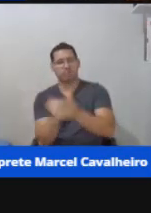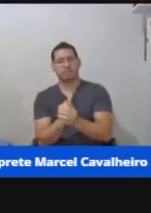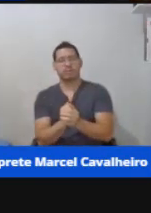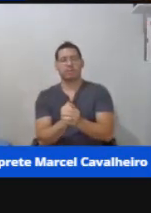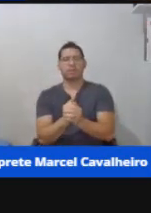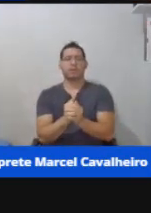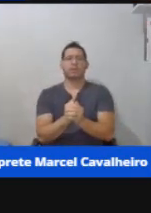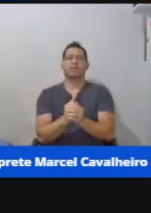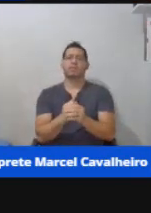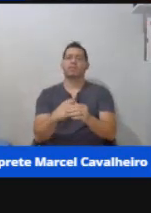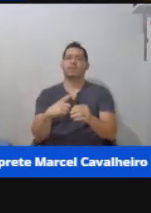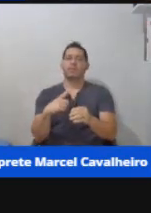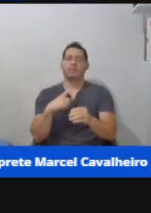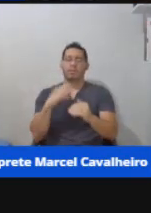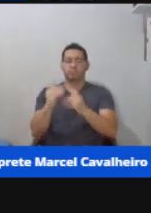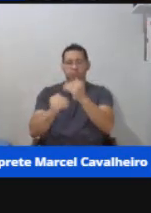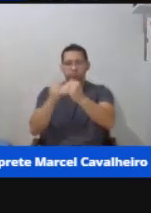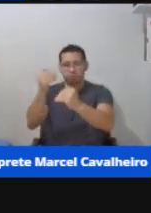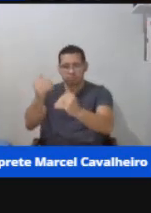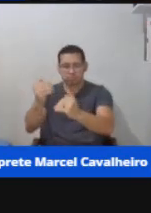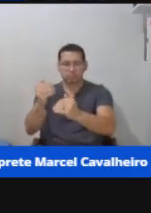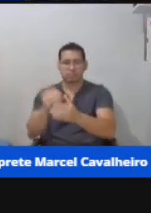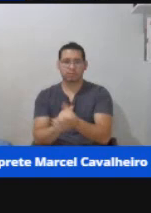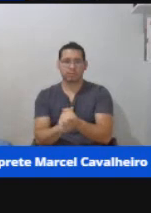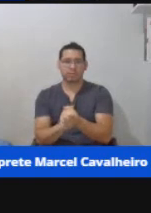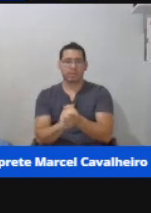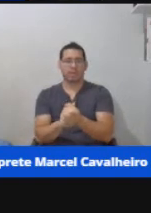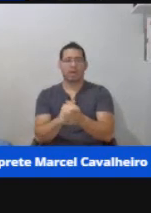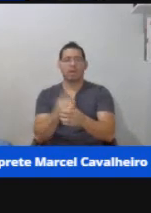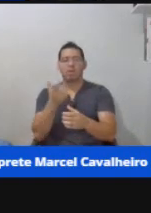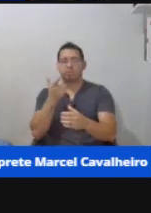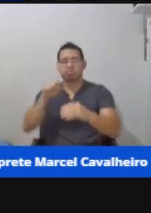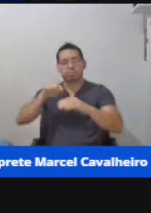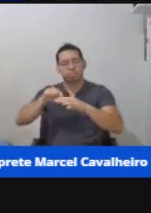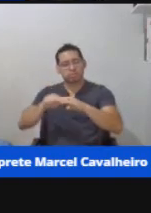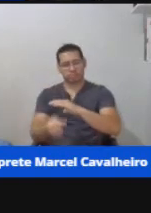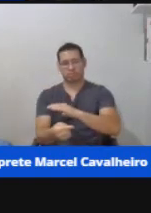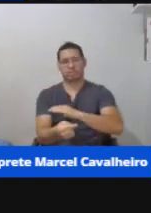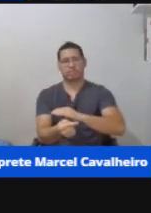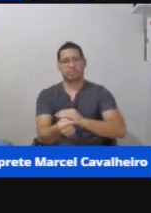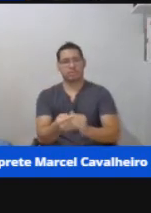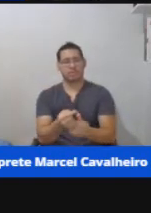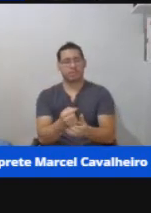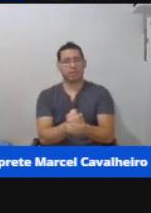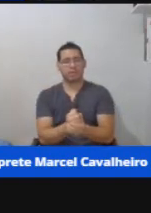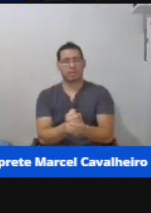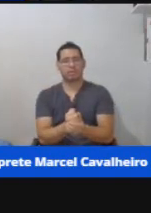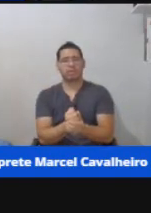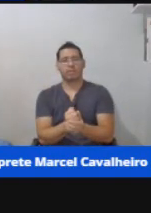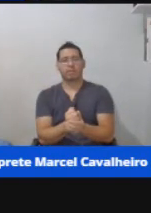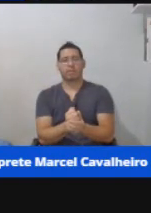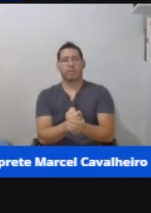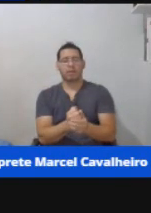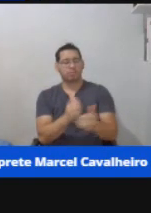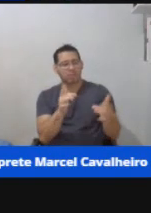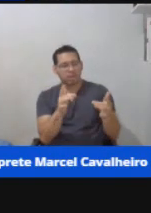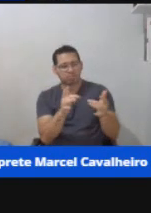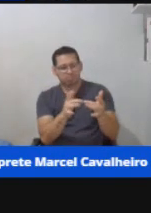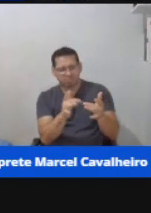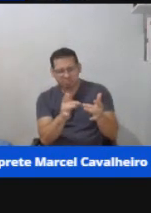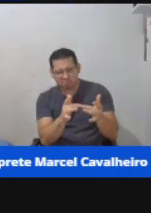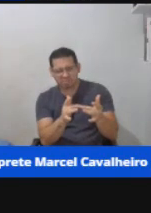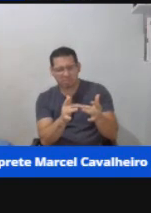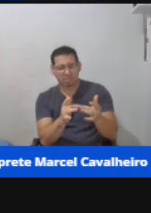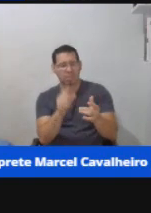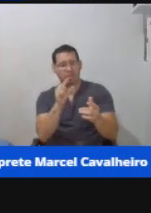introdutório ou de aprofundamento indireto do referencial curricular de uma maneira mais